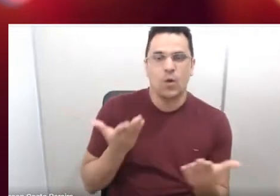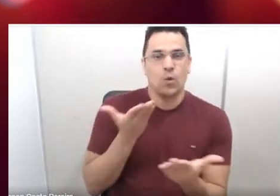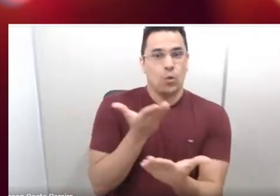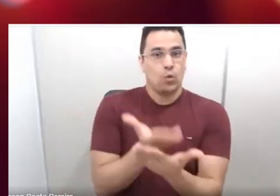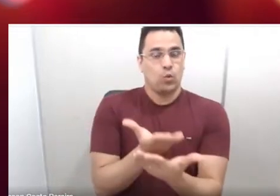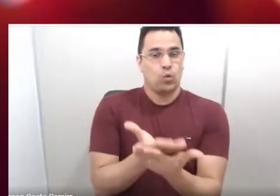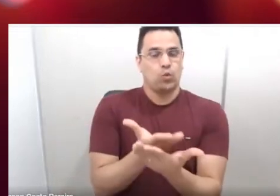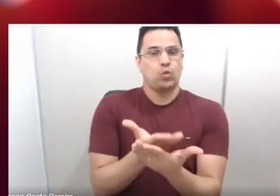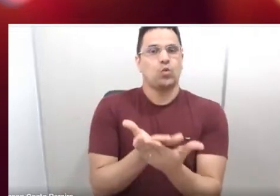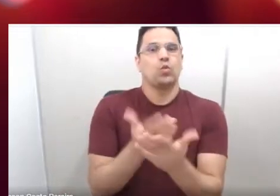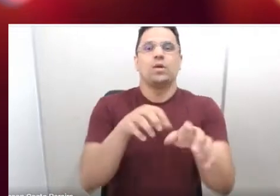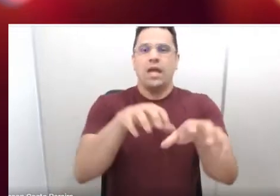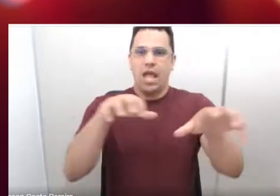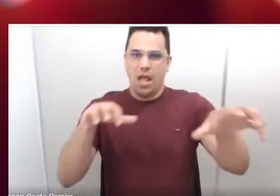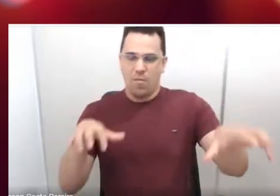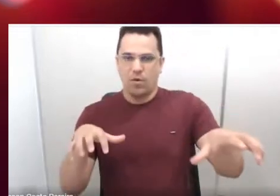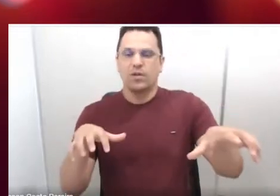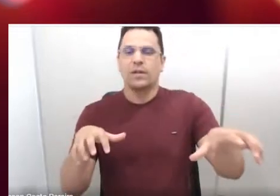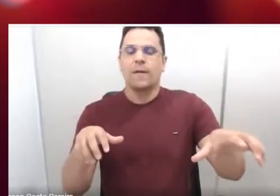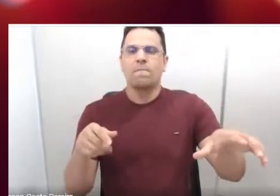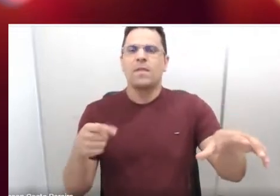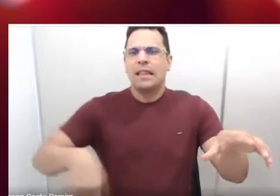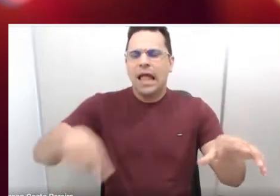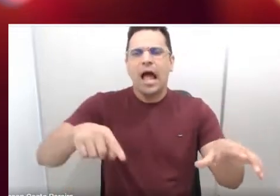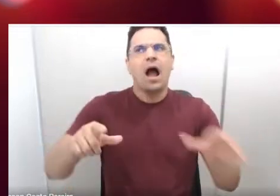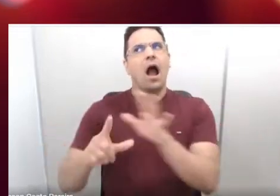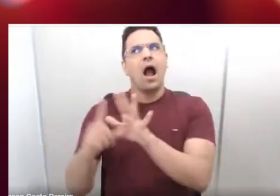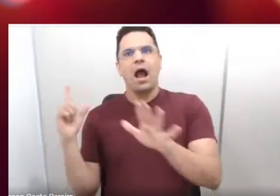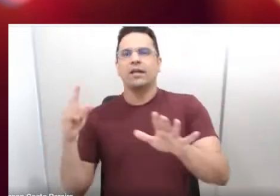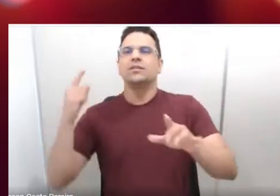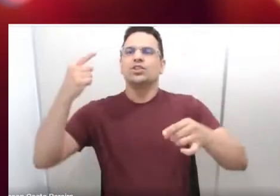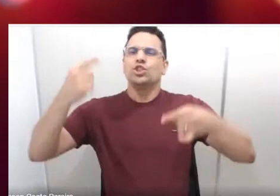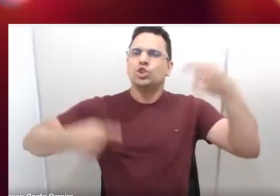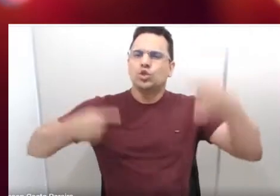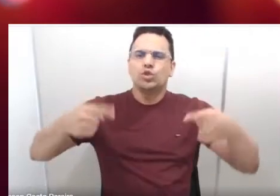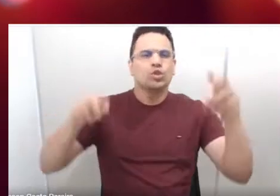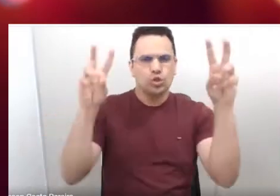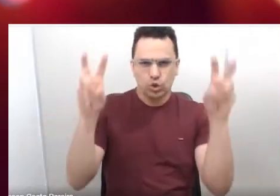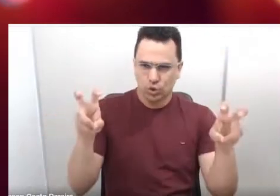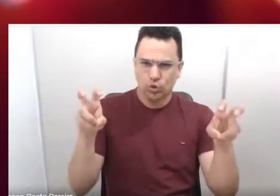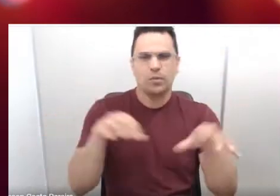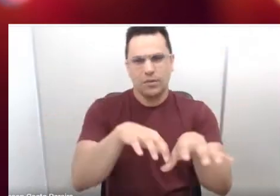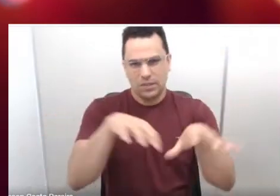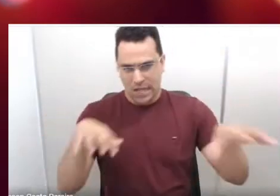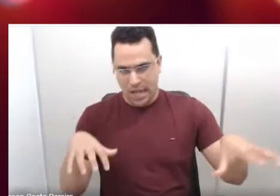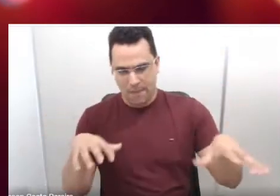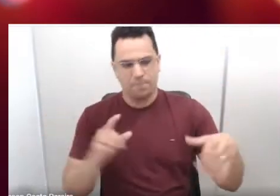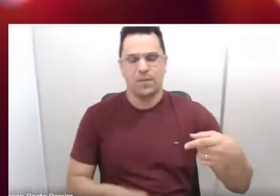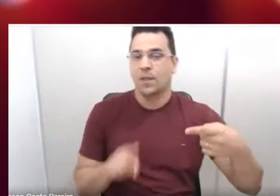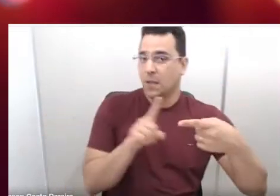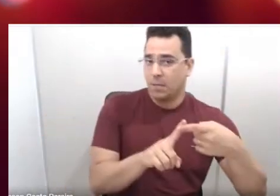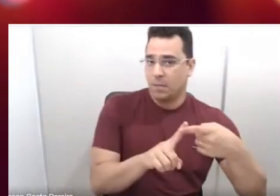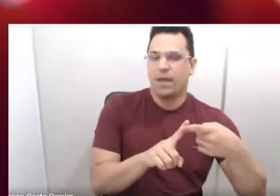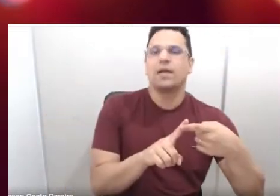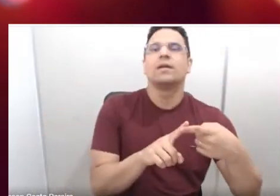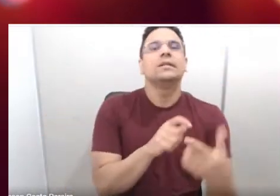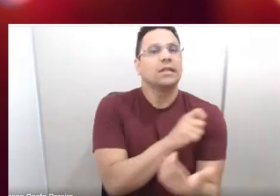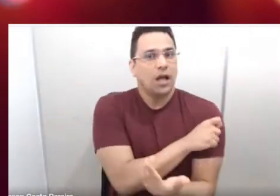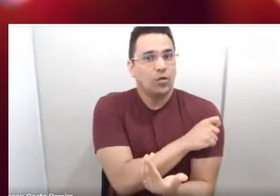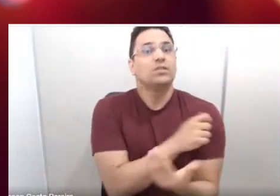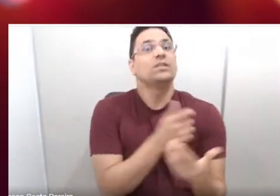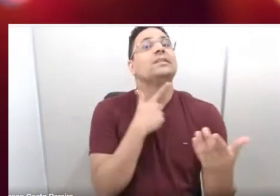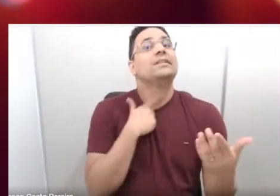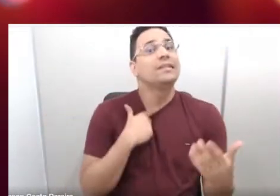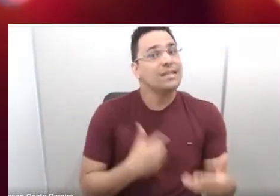logo que começou a ser discutido, ele estava sendo muito questionado, porque, por um lado, a gente tinha um conjunto de estudantes que queriam ter aula,